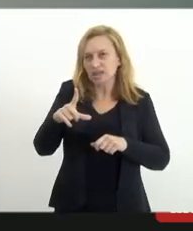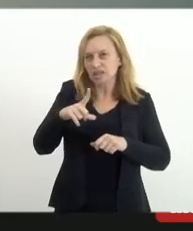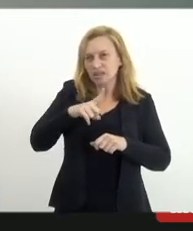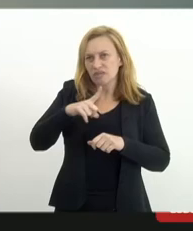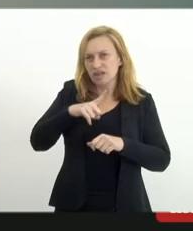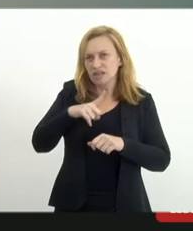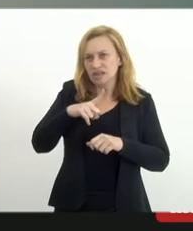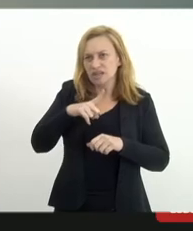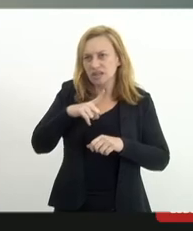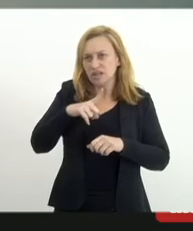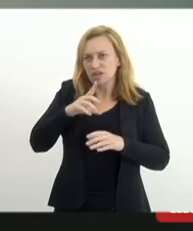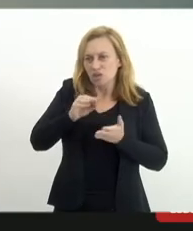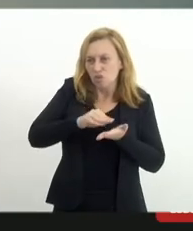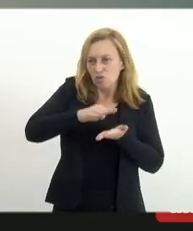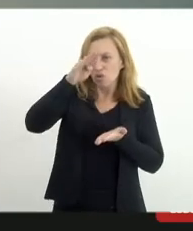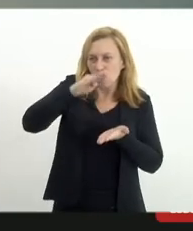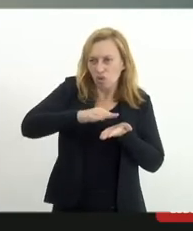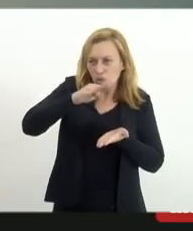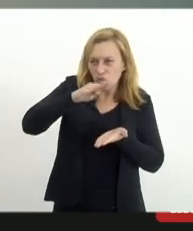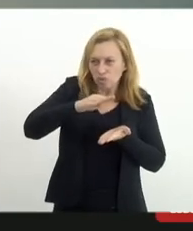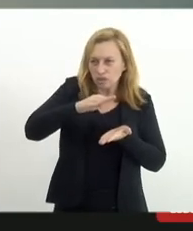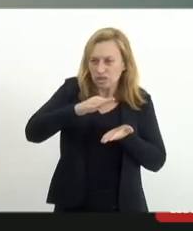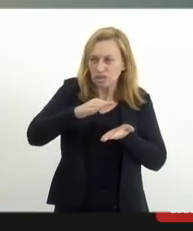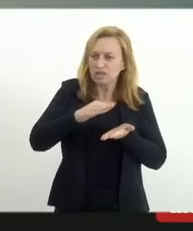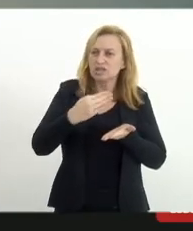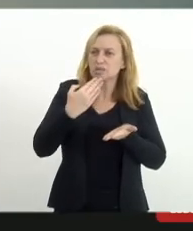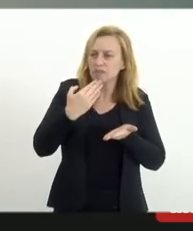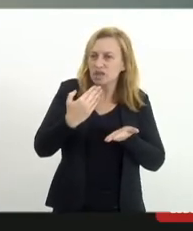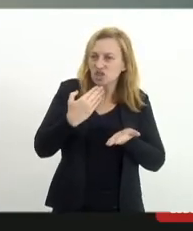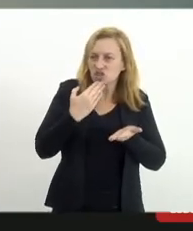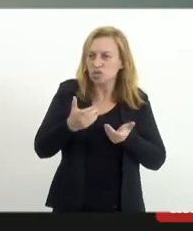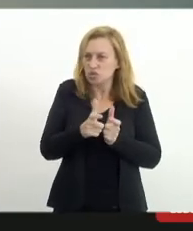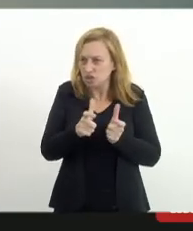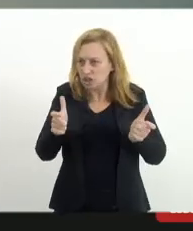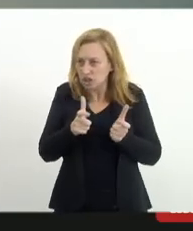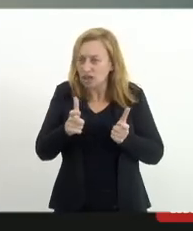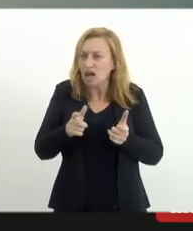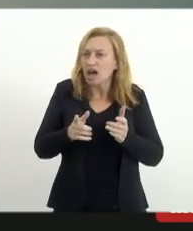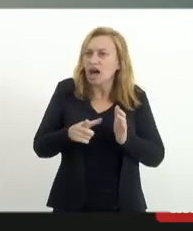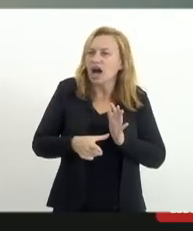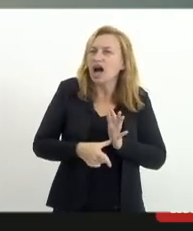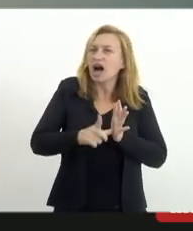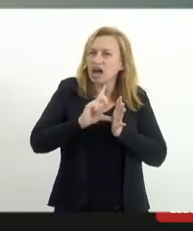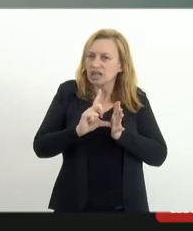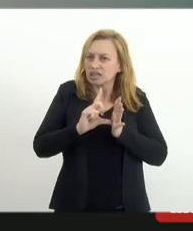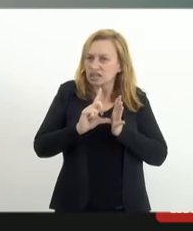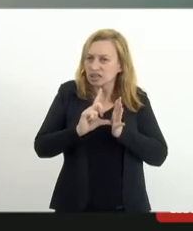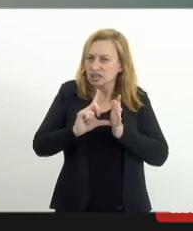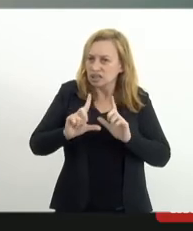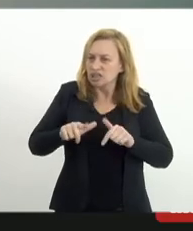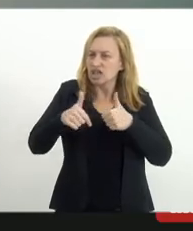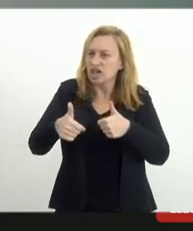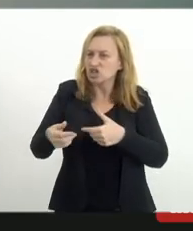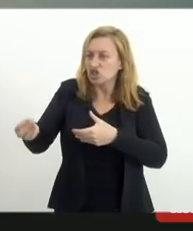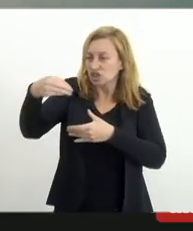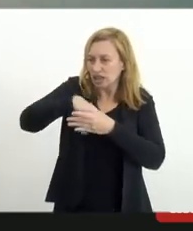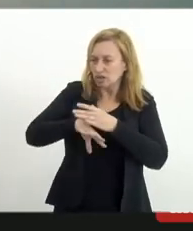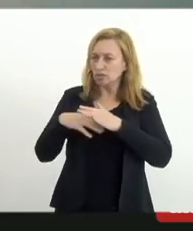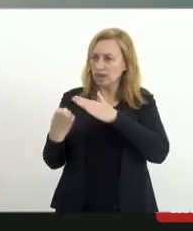constatação de volumes a maior medidos, que antes mesmo deles instruírem internamente procedimentos administrativos,